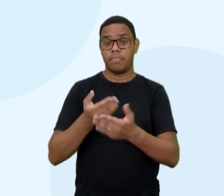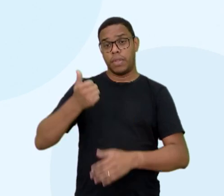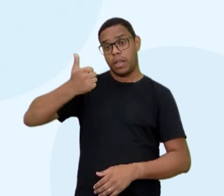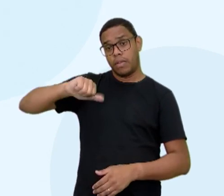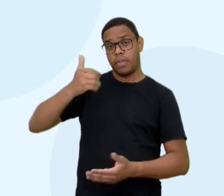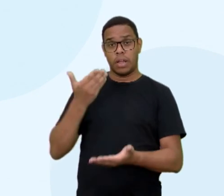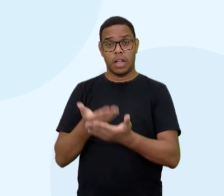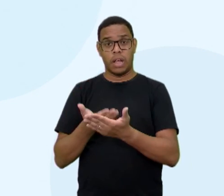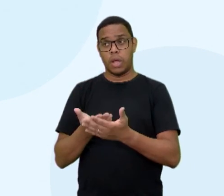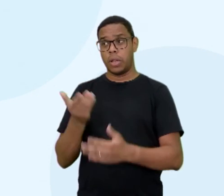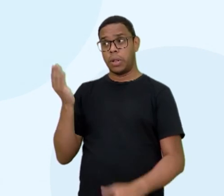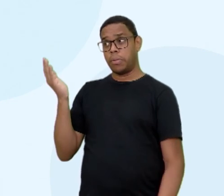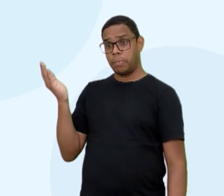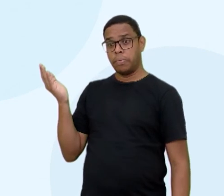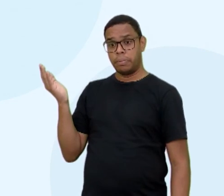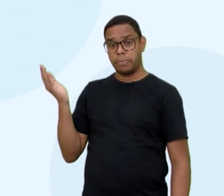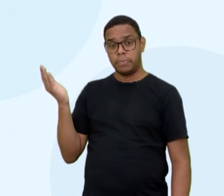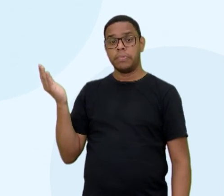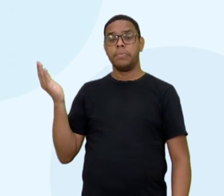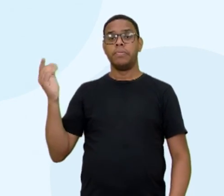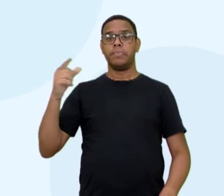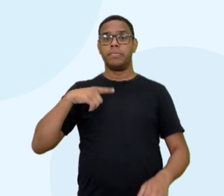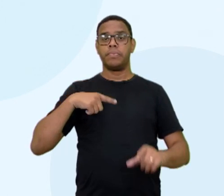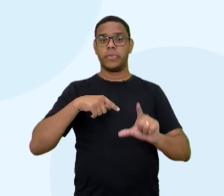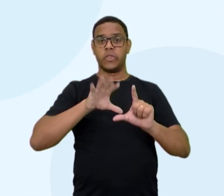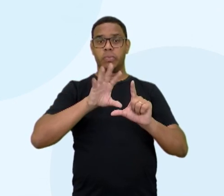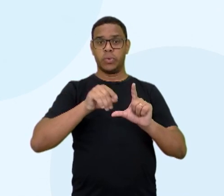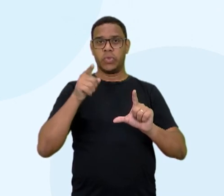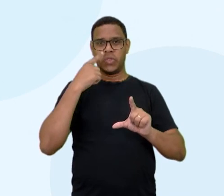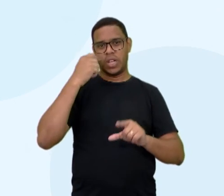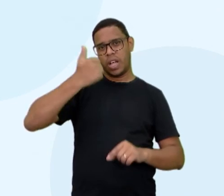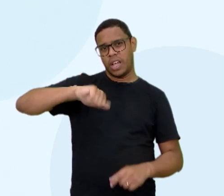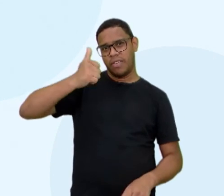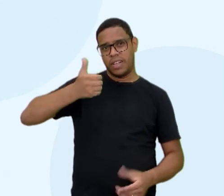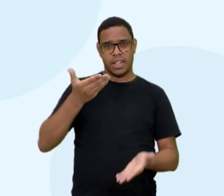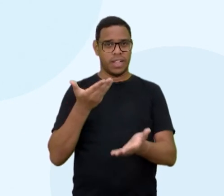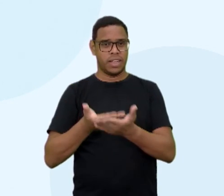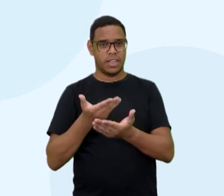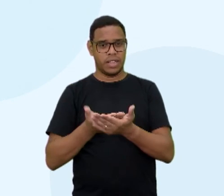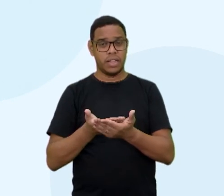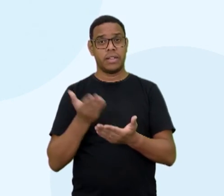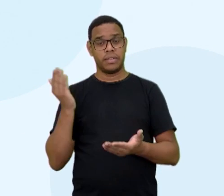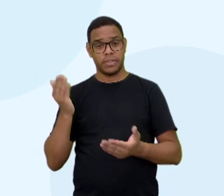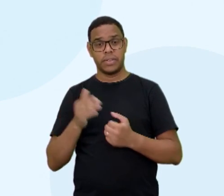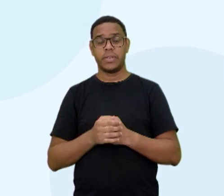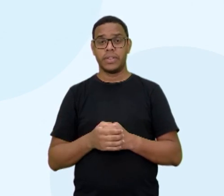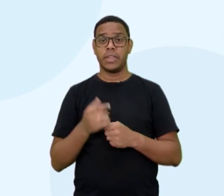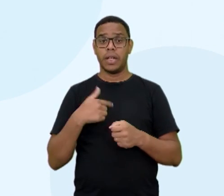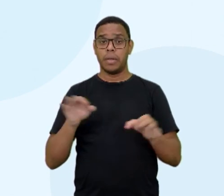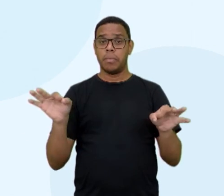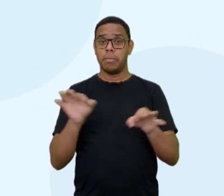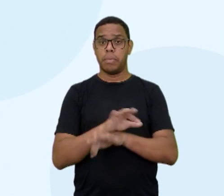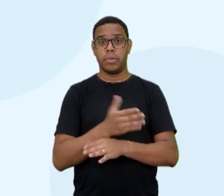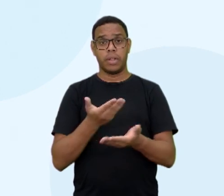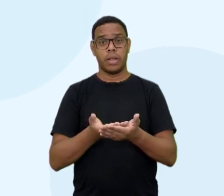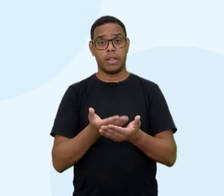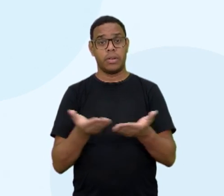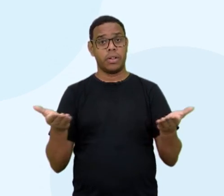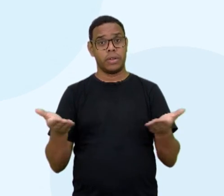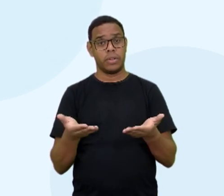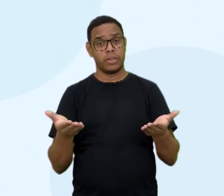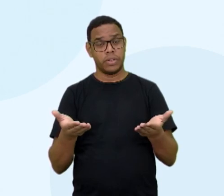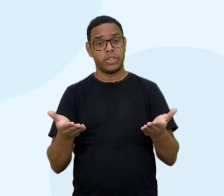nossa aula, né? Então aí tem o QR Code para vocês avaliarem a nossa aula. Eu vou ficando por aqui,